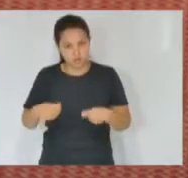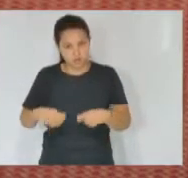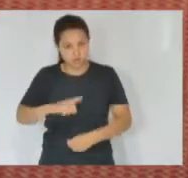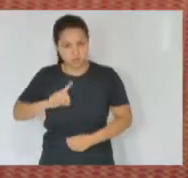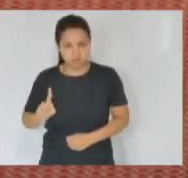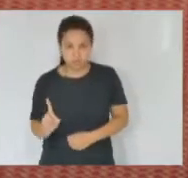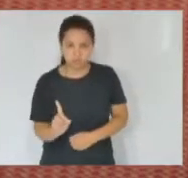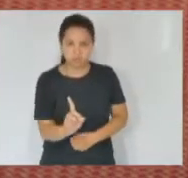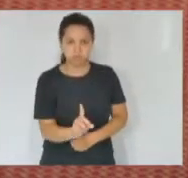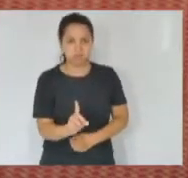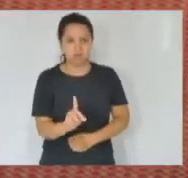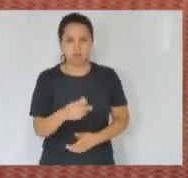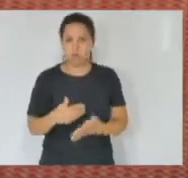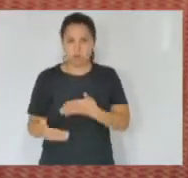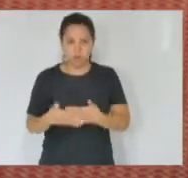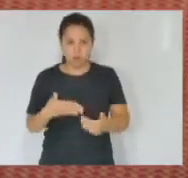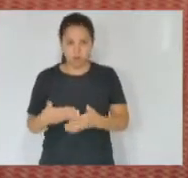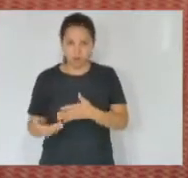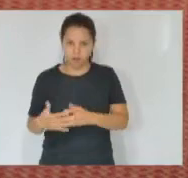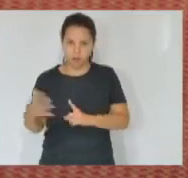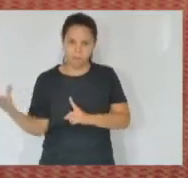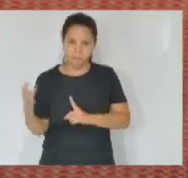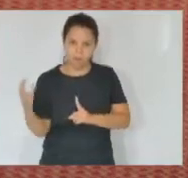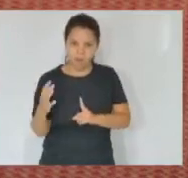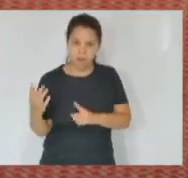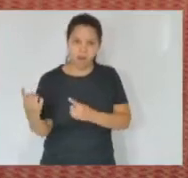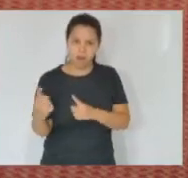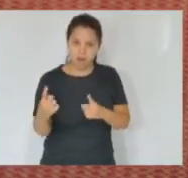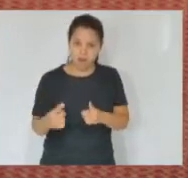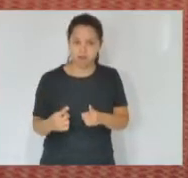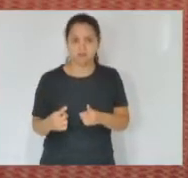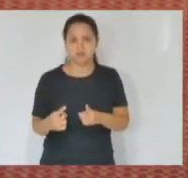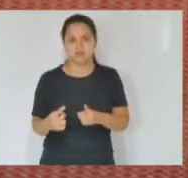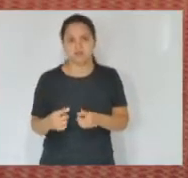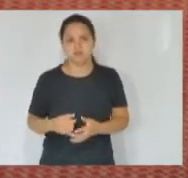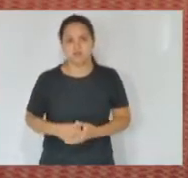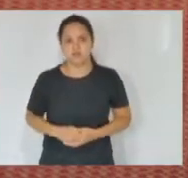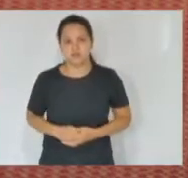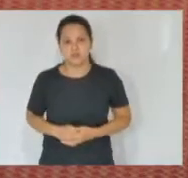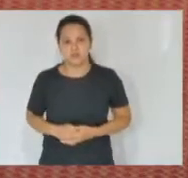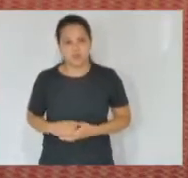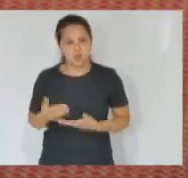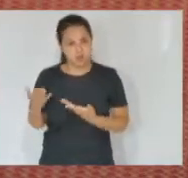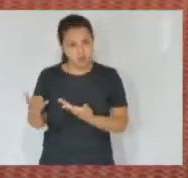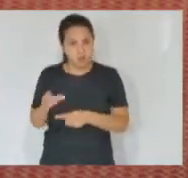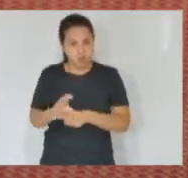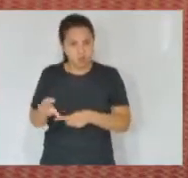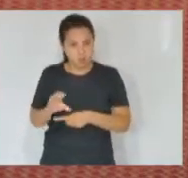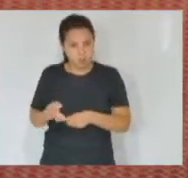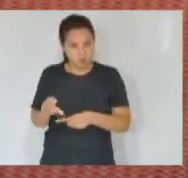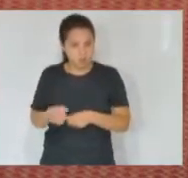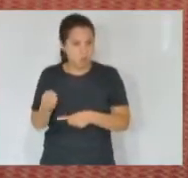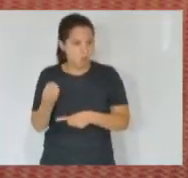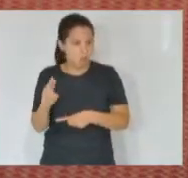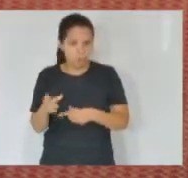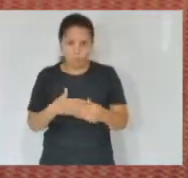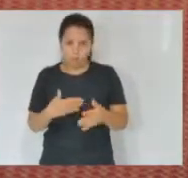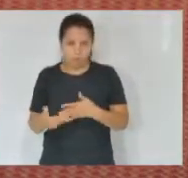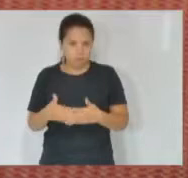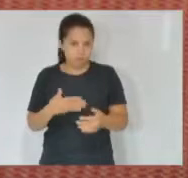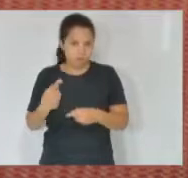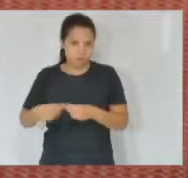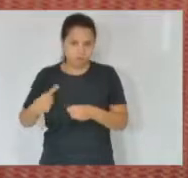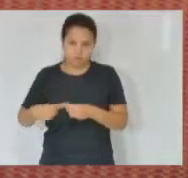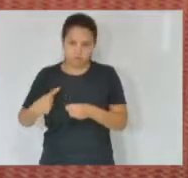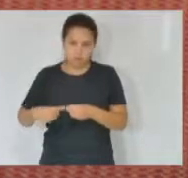qualquer tipo de ameaça nesse sentido. Seja de curitibano, seja de qualquer uma outra cidade,